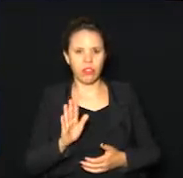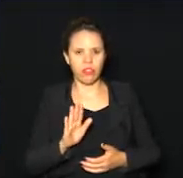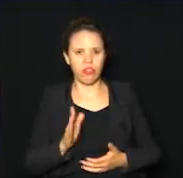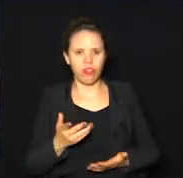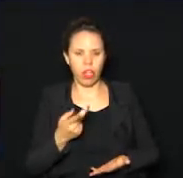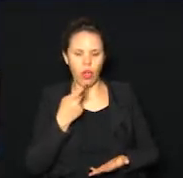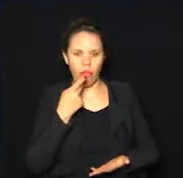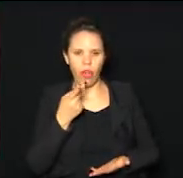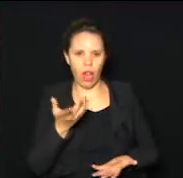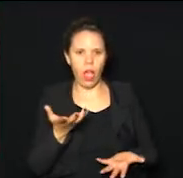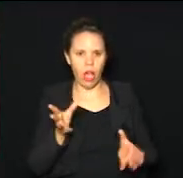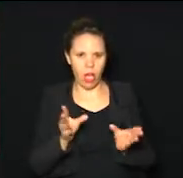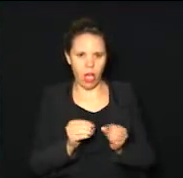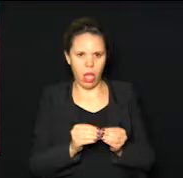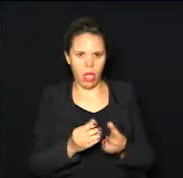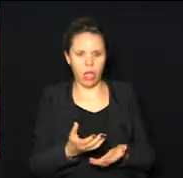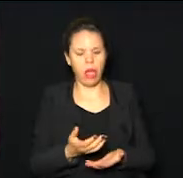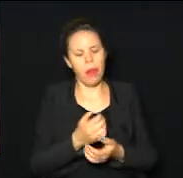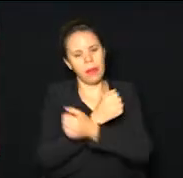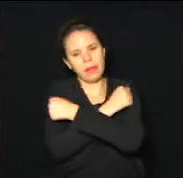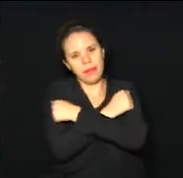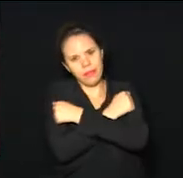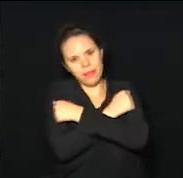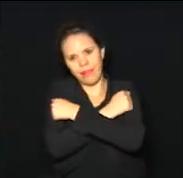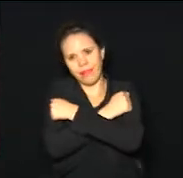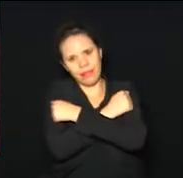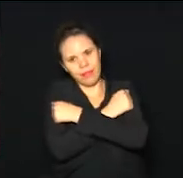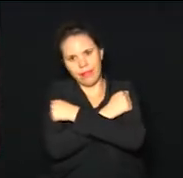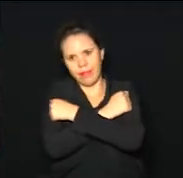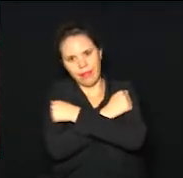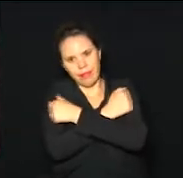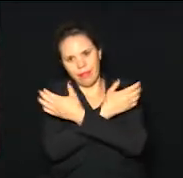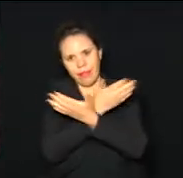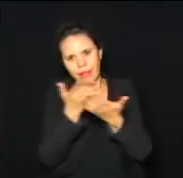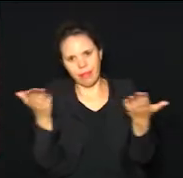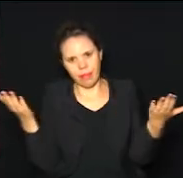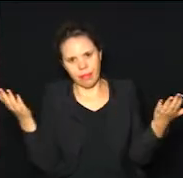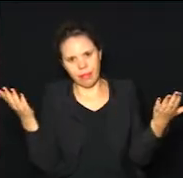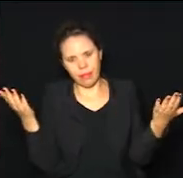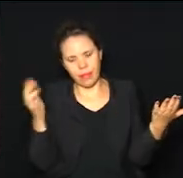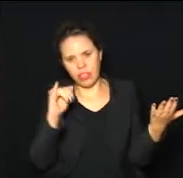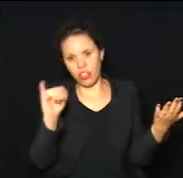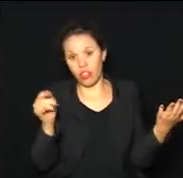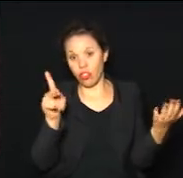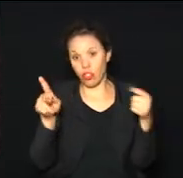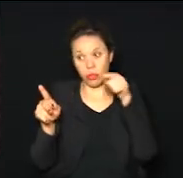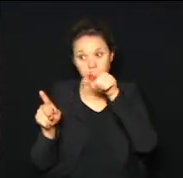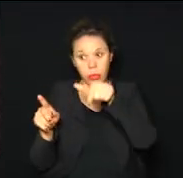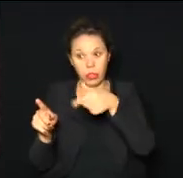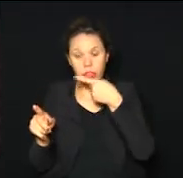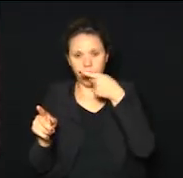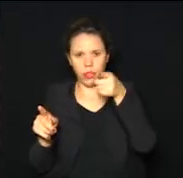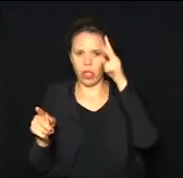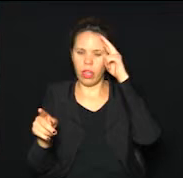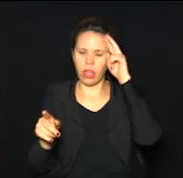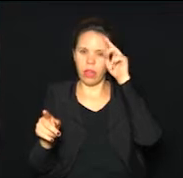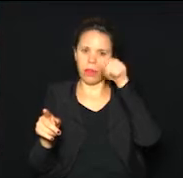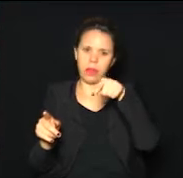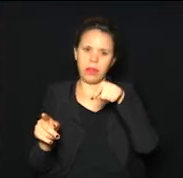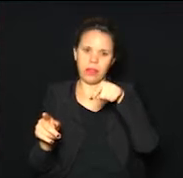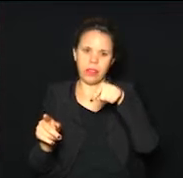considerações finais. Tá. Então, um grande abraço para todos. JP, depois que você falou, eu lembrei de